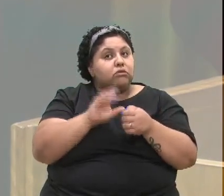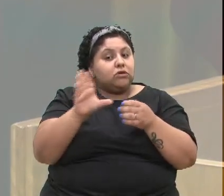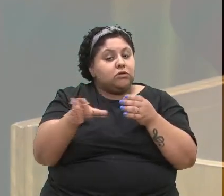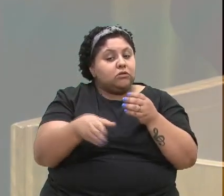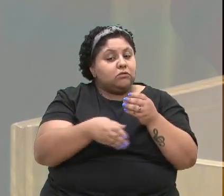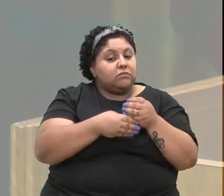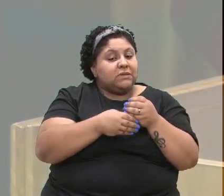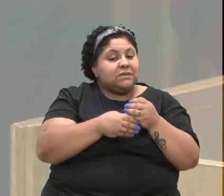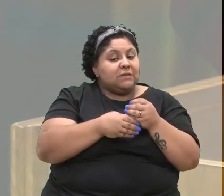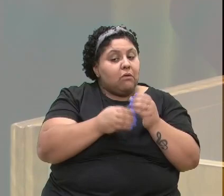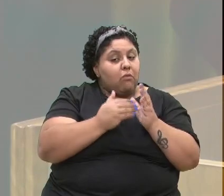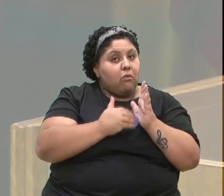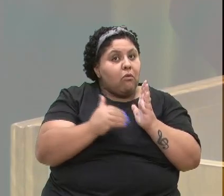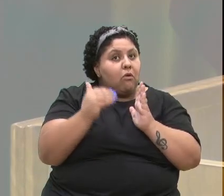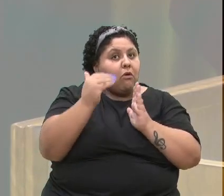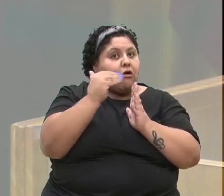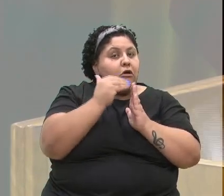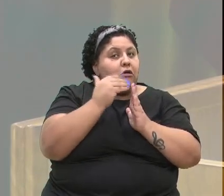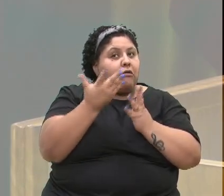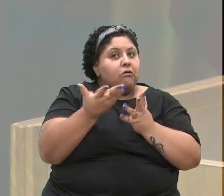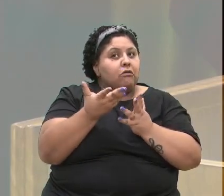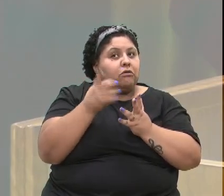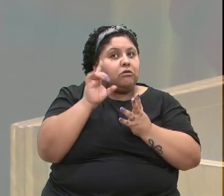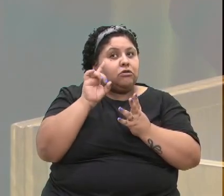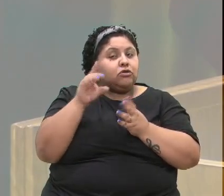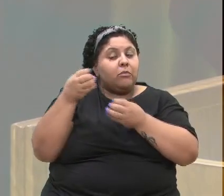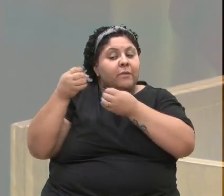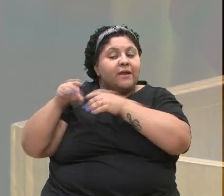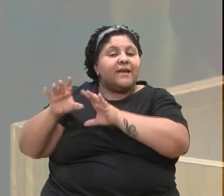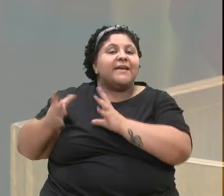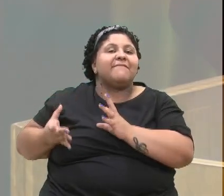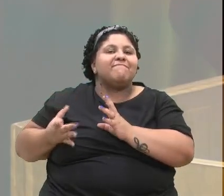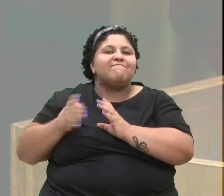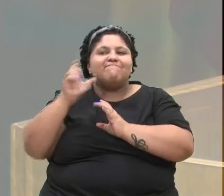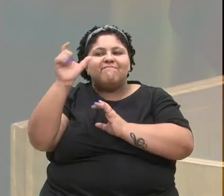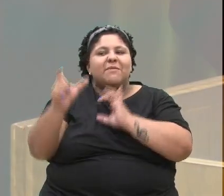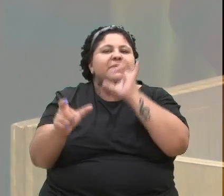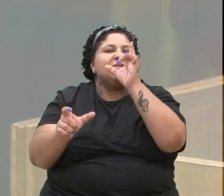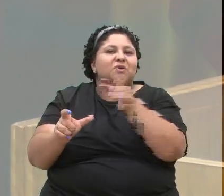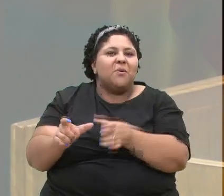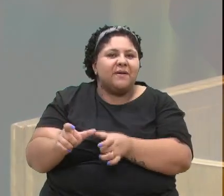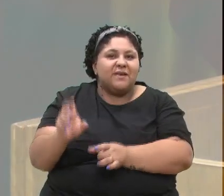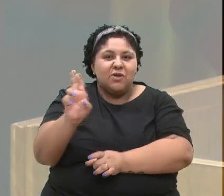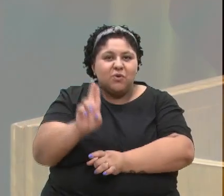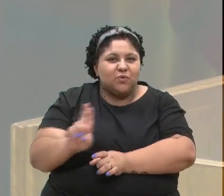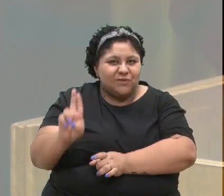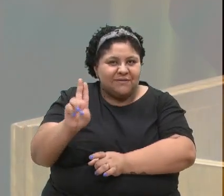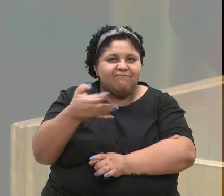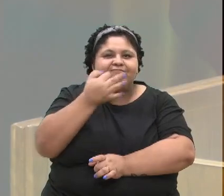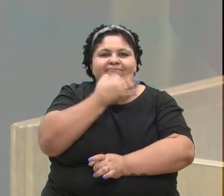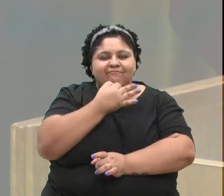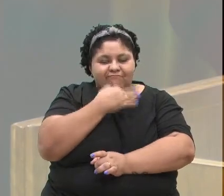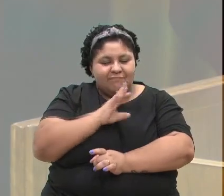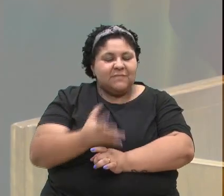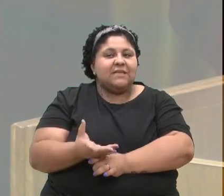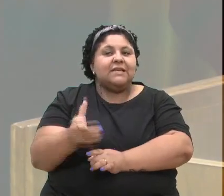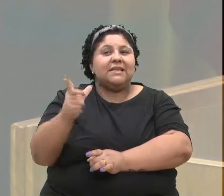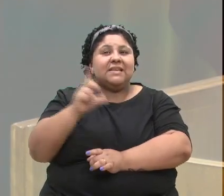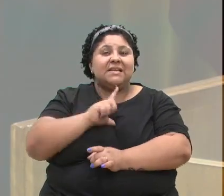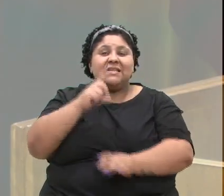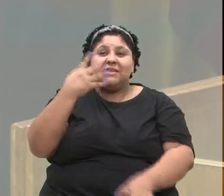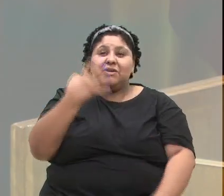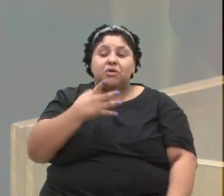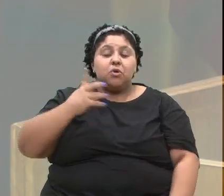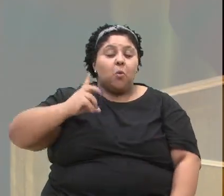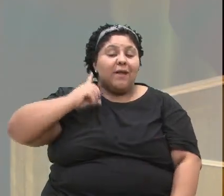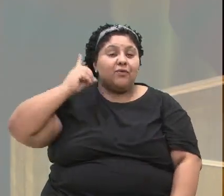Esse aumento e nesse quisito sobrará para quem o consumidor Caxias do Sul tem quatro